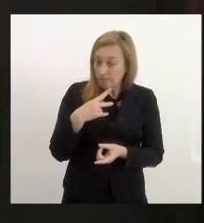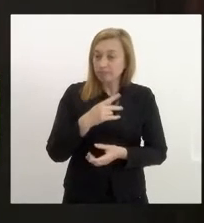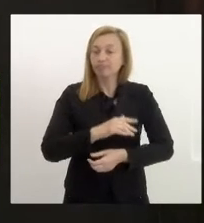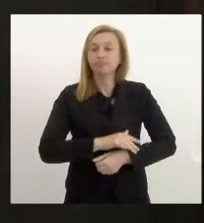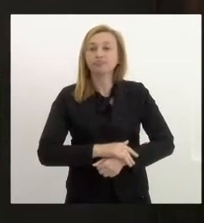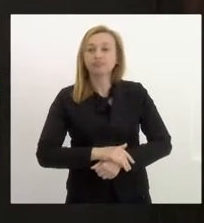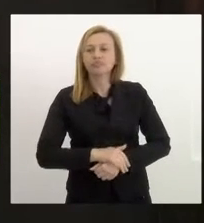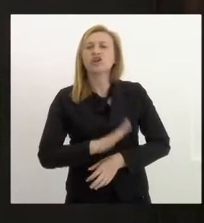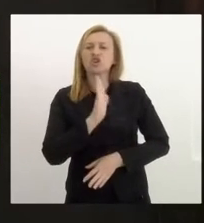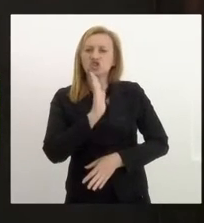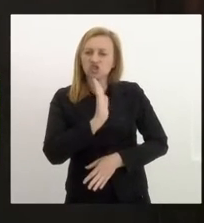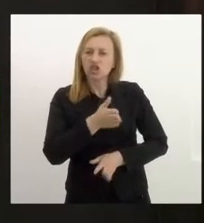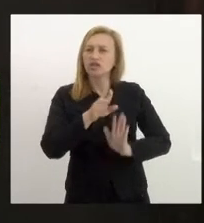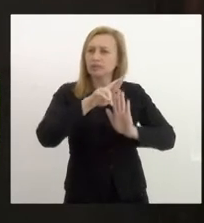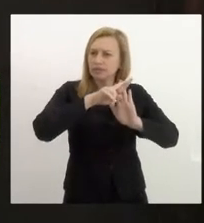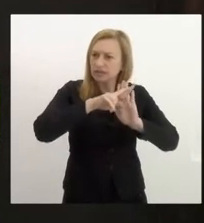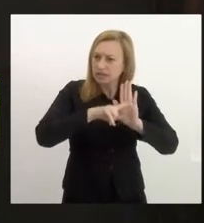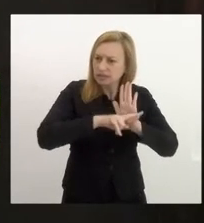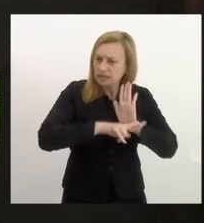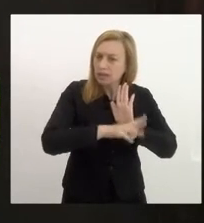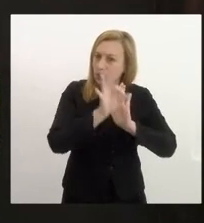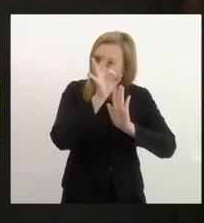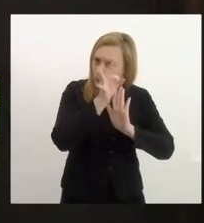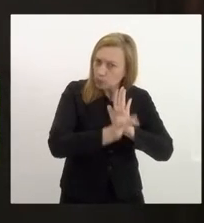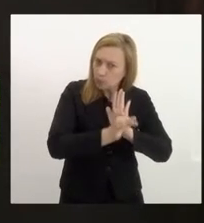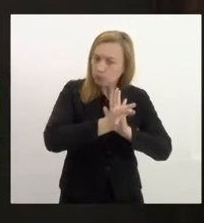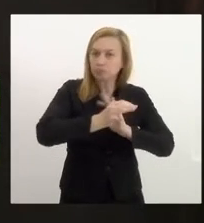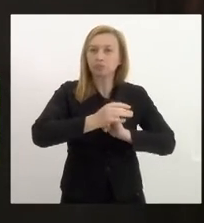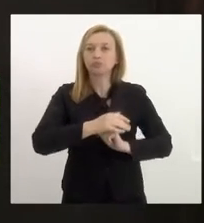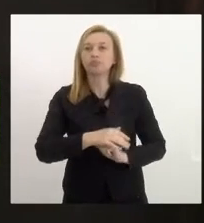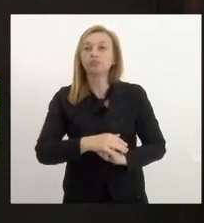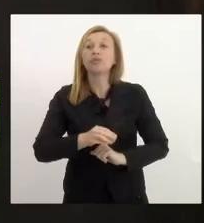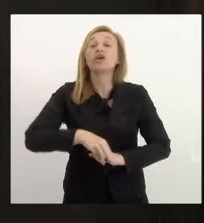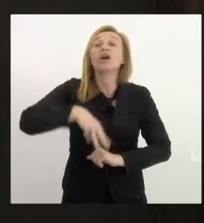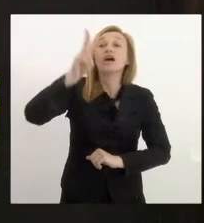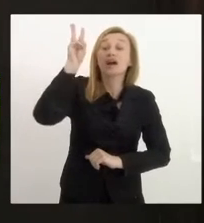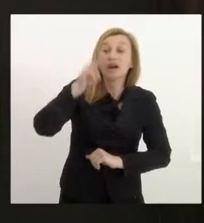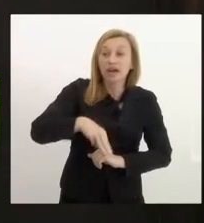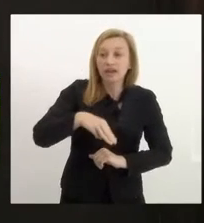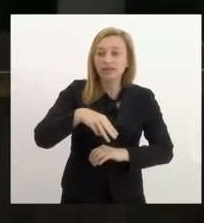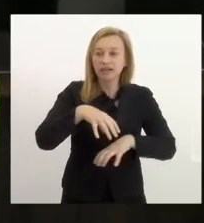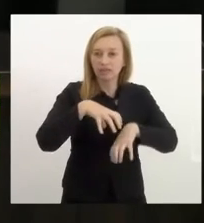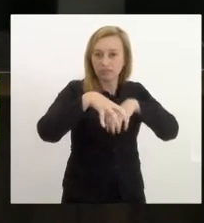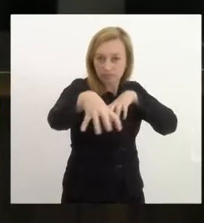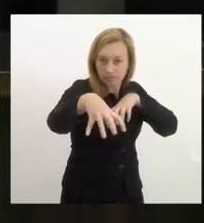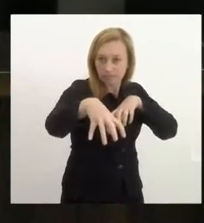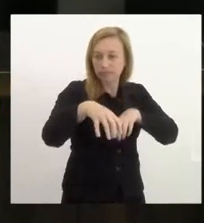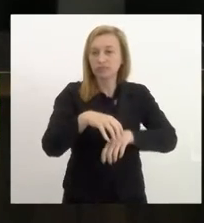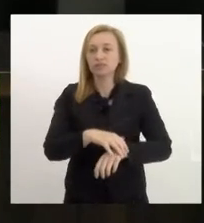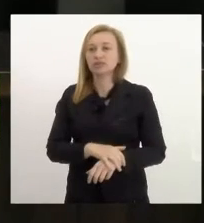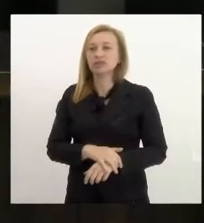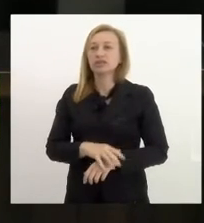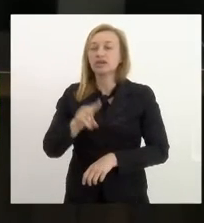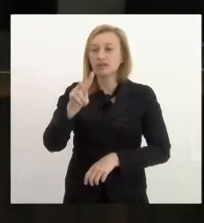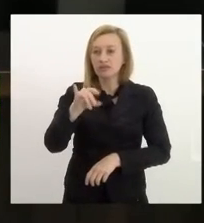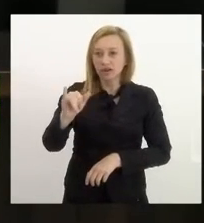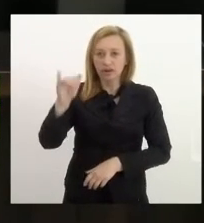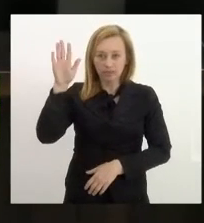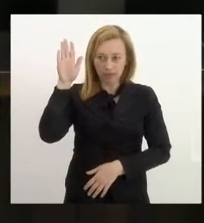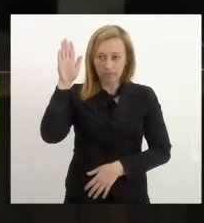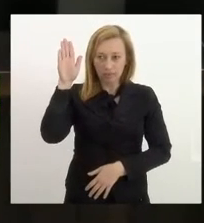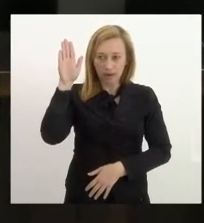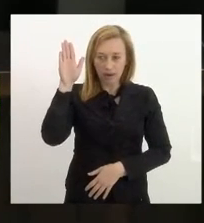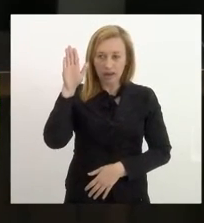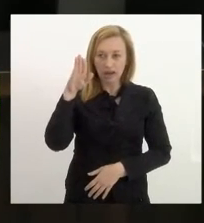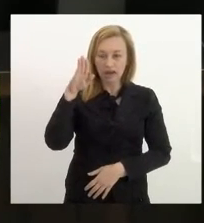já temos a regra definida é quem tá de forma remota vai botar aquela